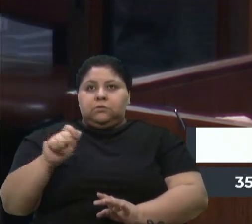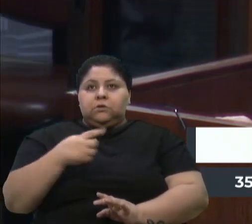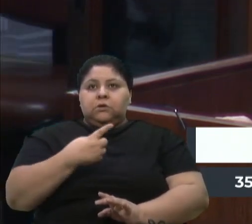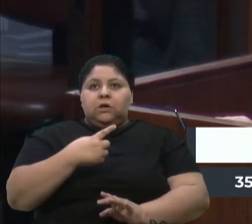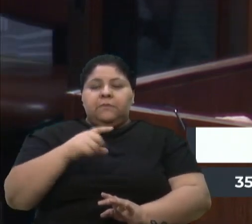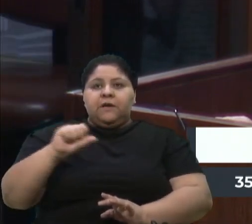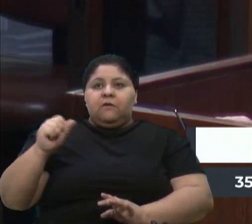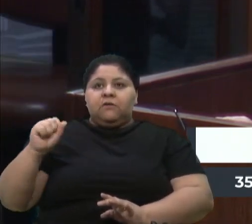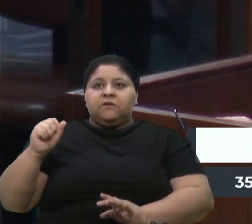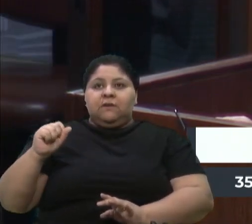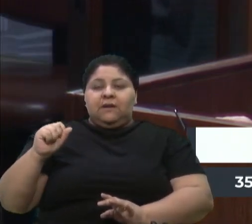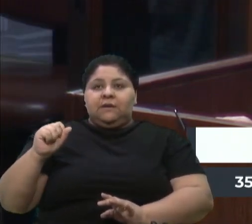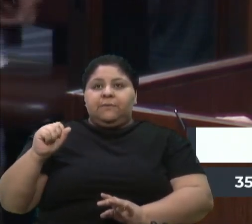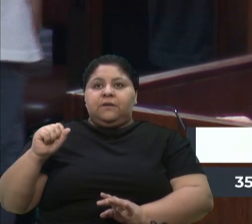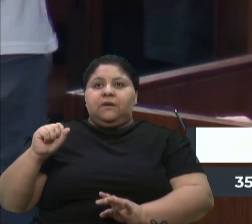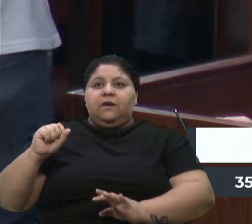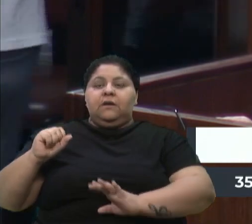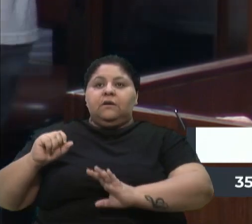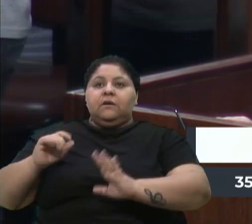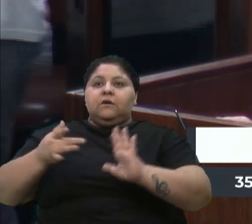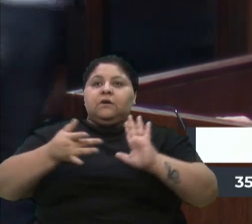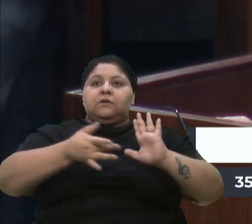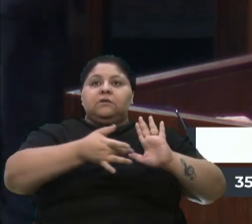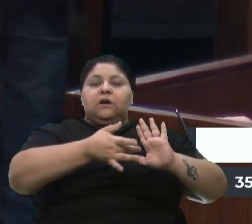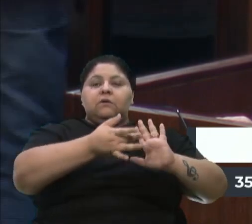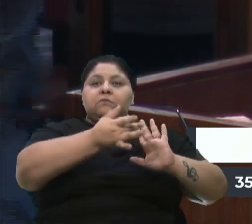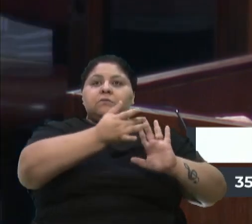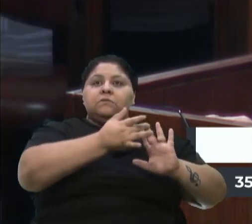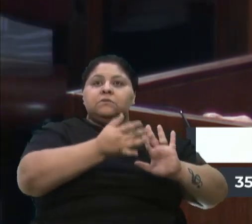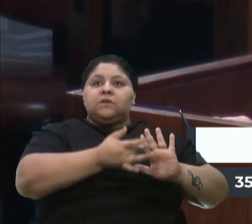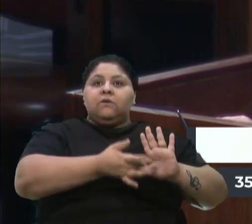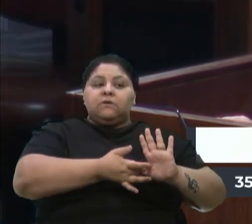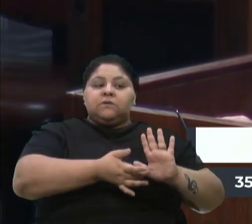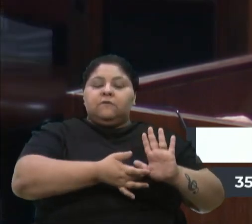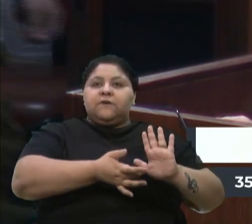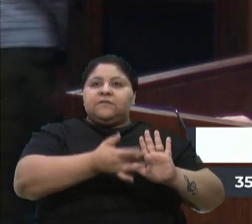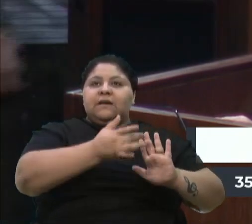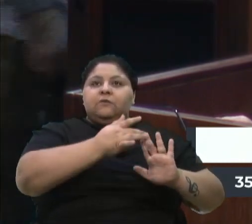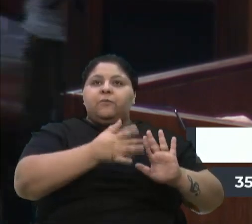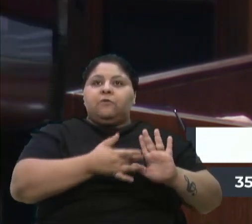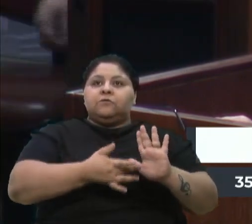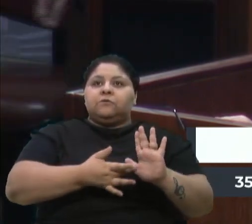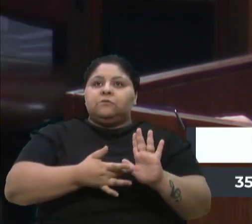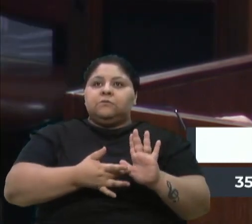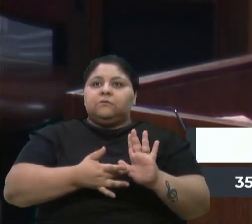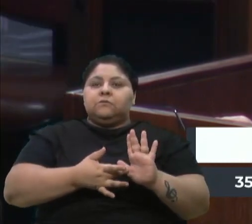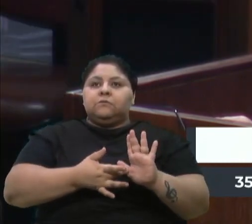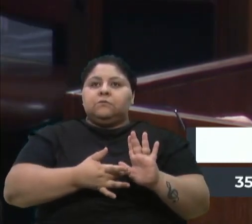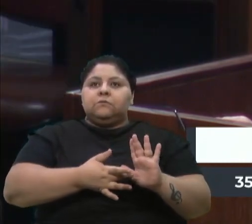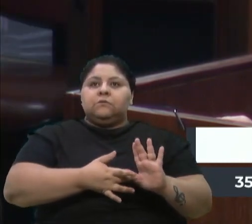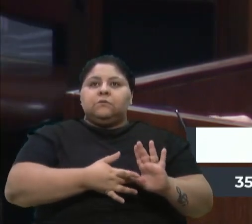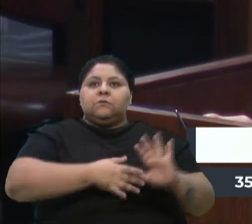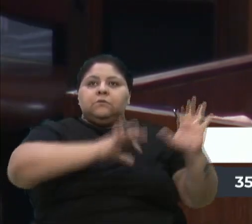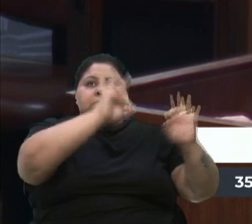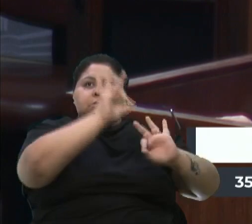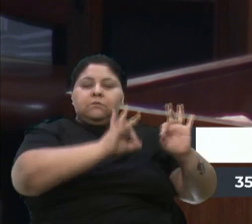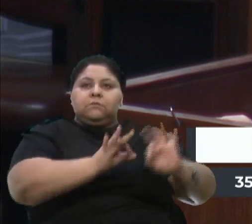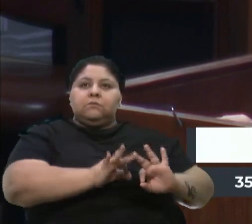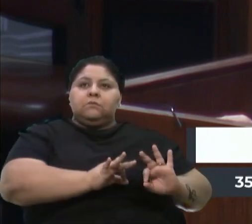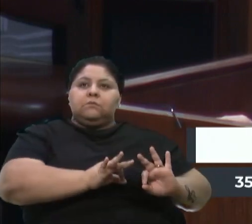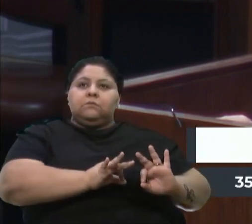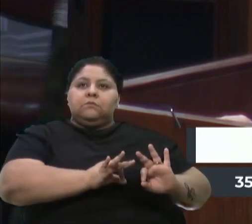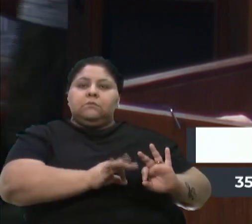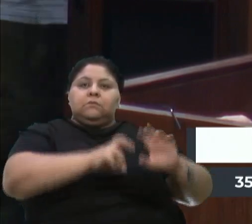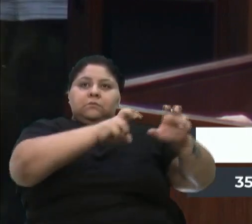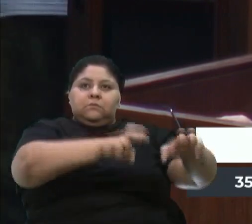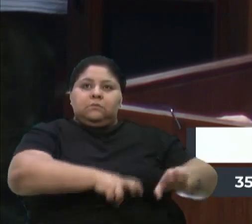dias, para vir para a pauta, porque depois precisa muito tempo ainda para regulamentar, para que os